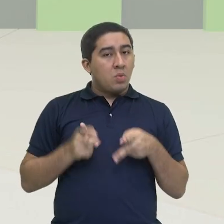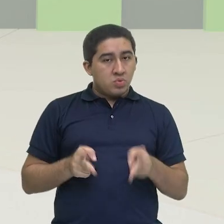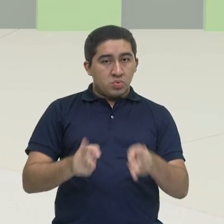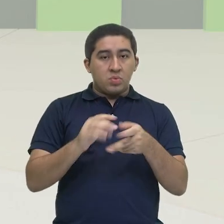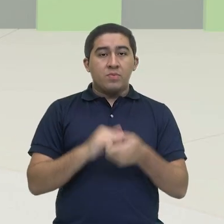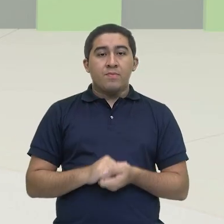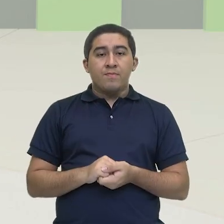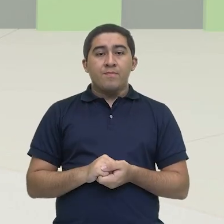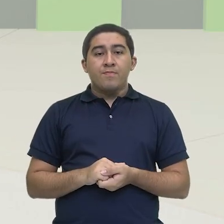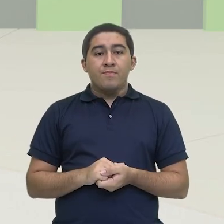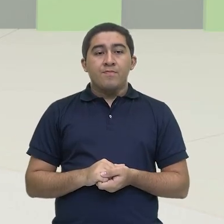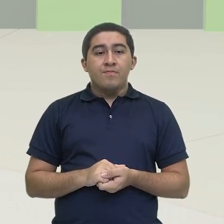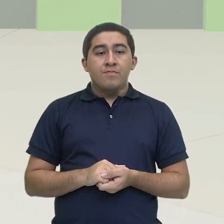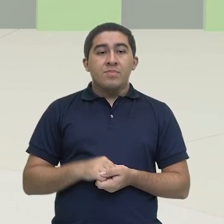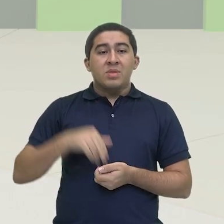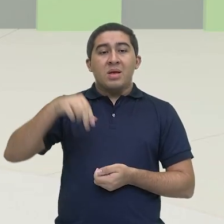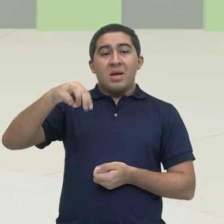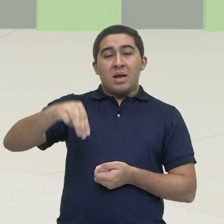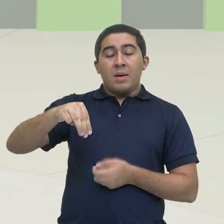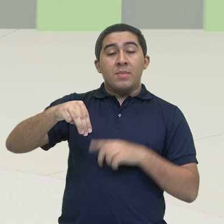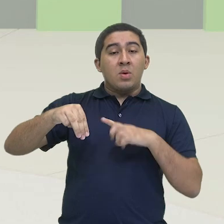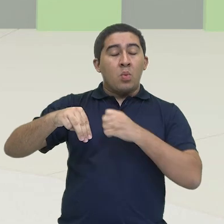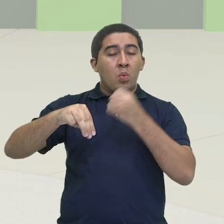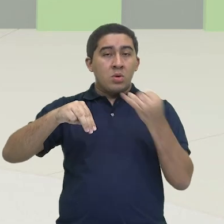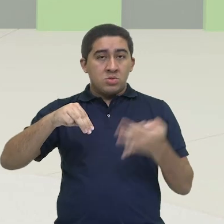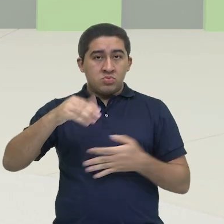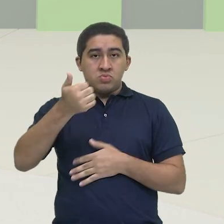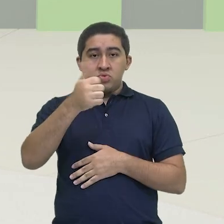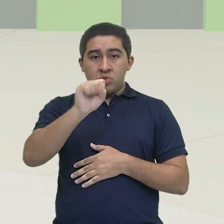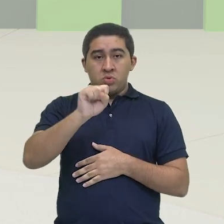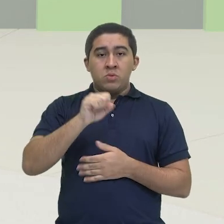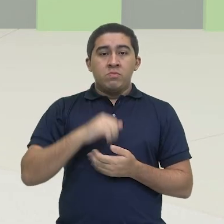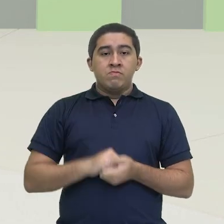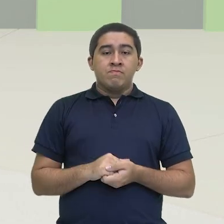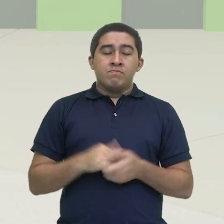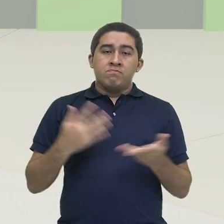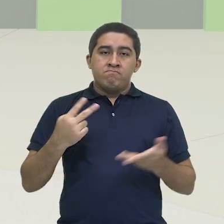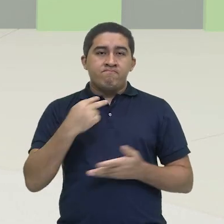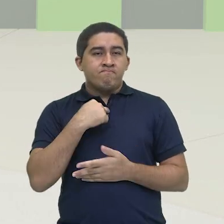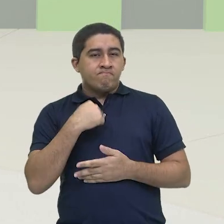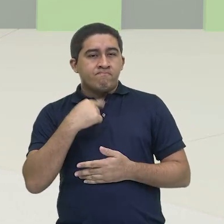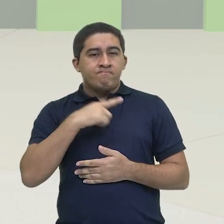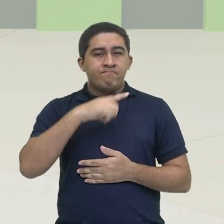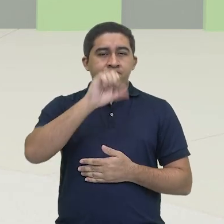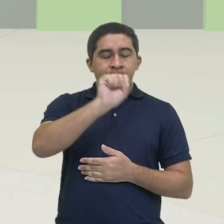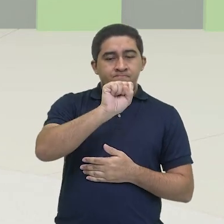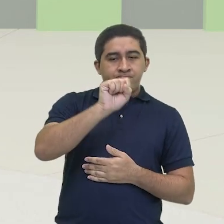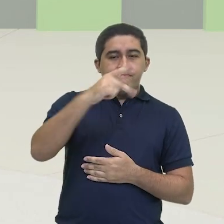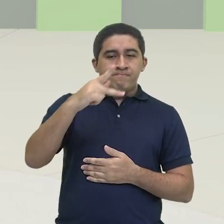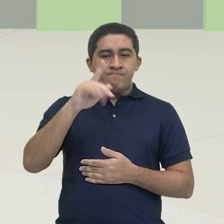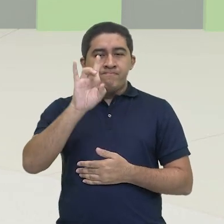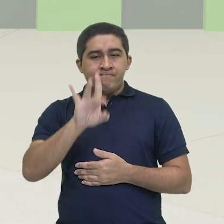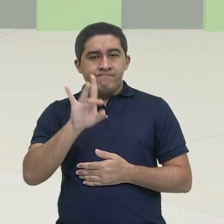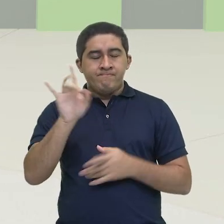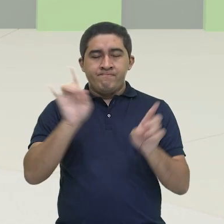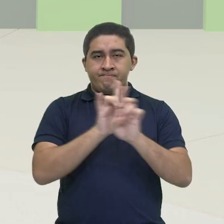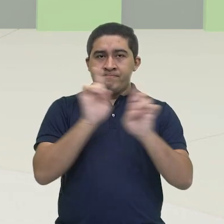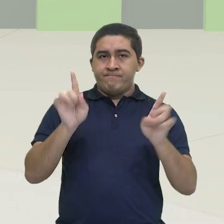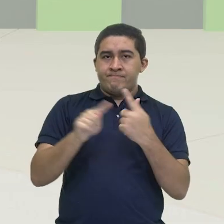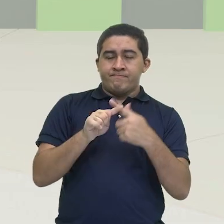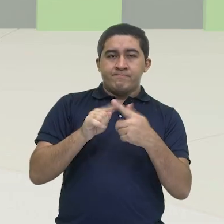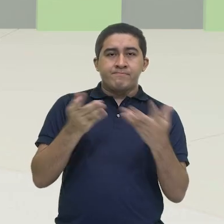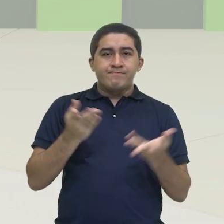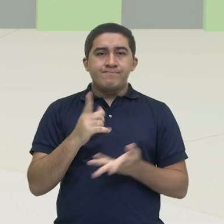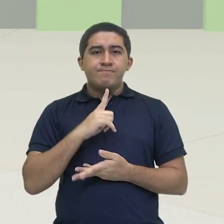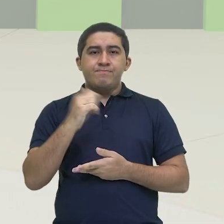raciocínio. A camada M tem quantos elétrons? Tem 18. Então, não podia ter só 2 quartinhos, porque agora tem 18 moradores, que